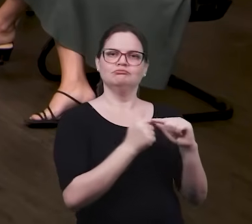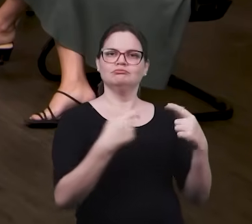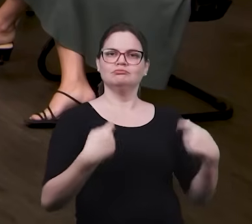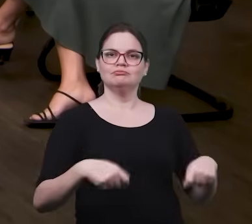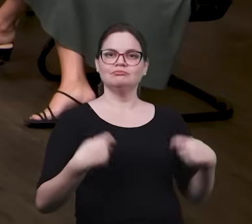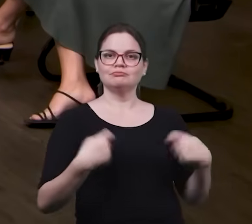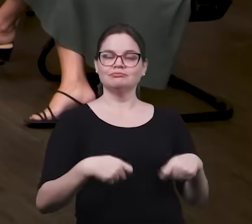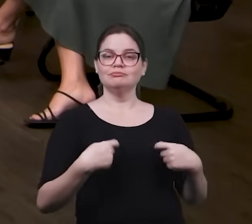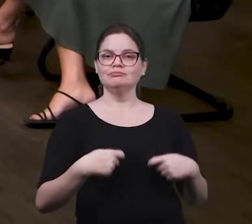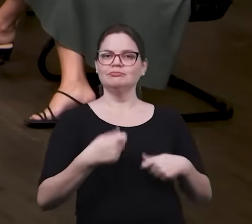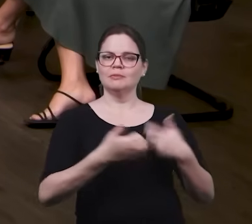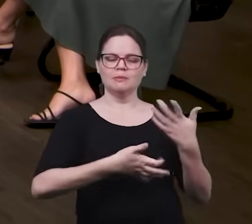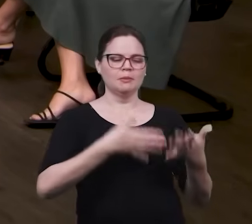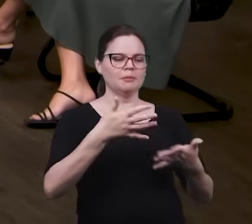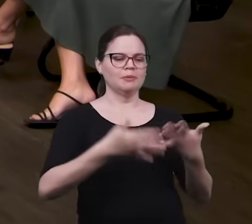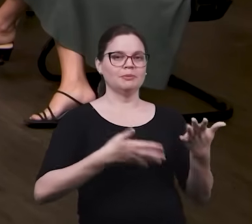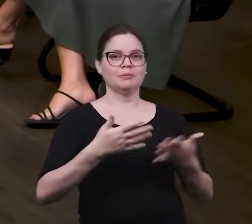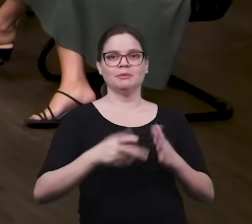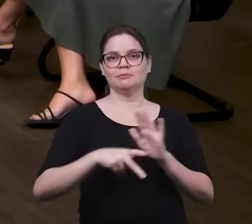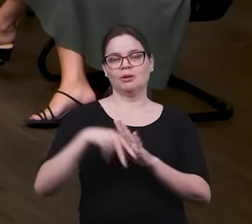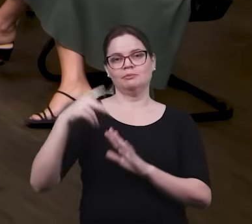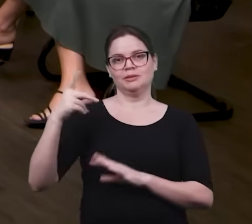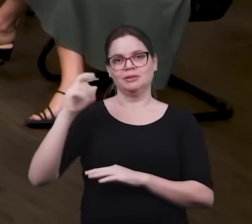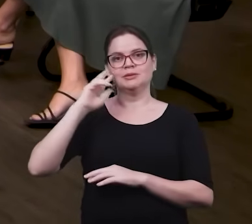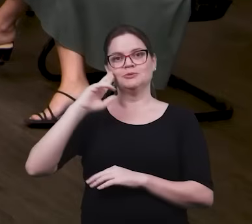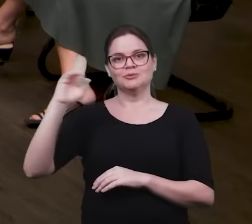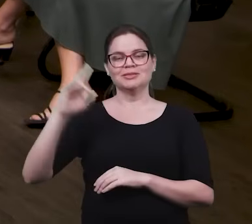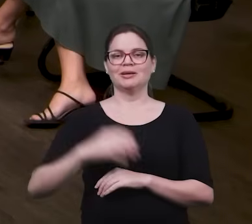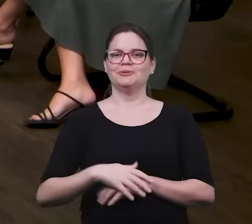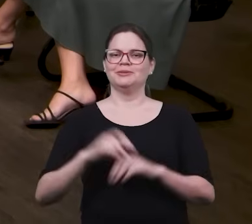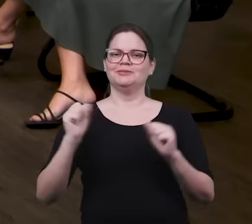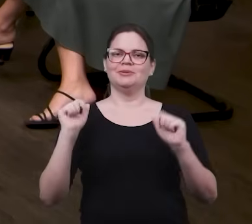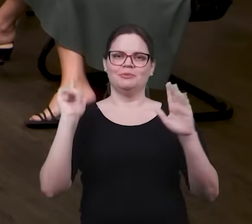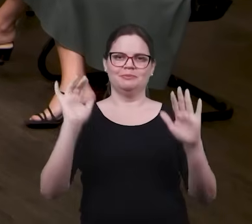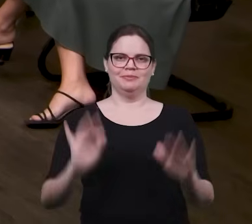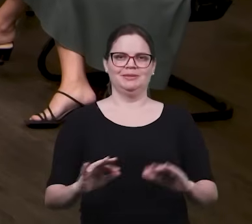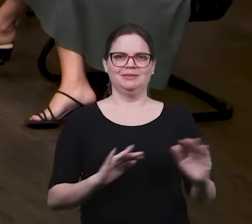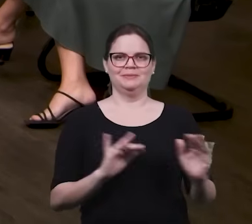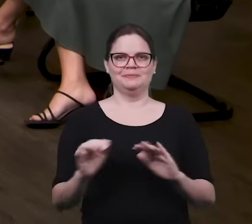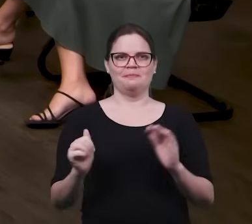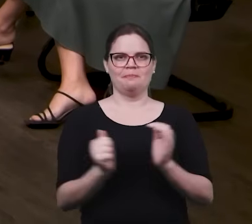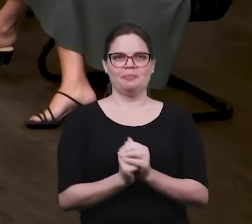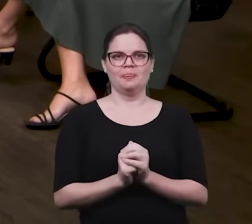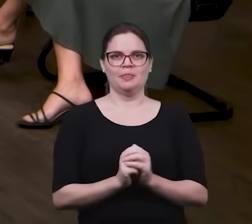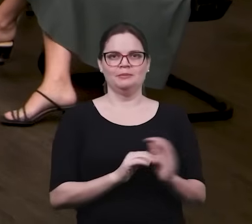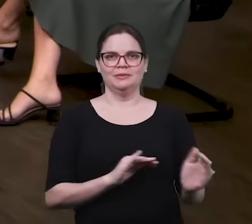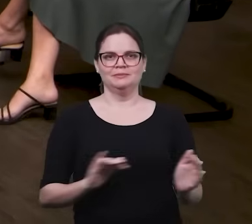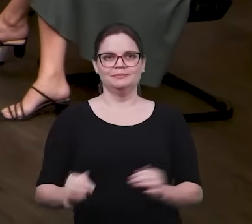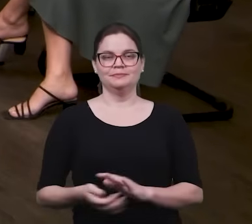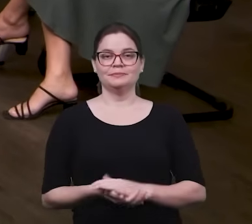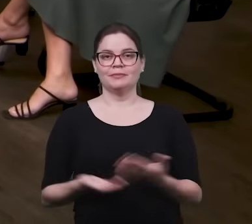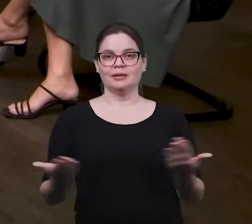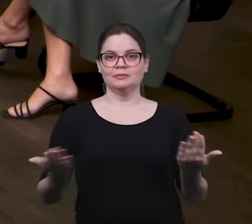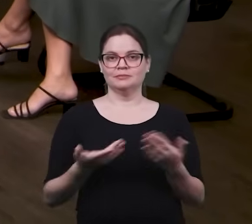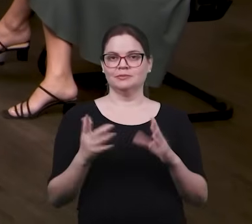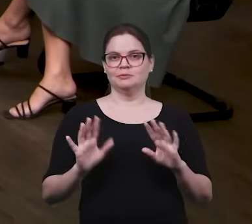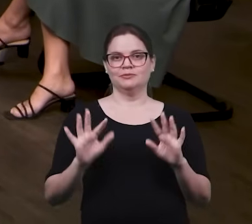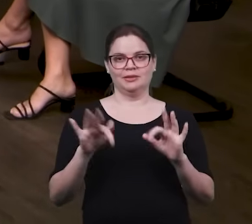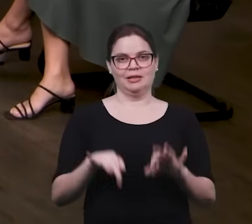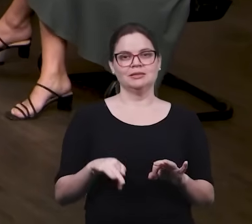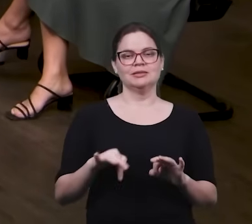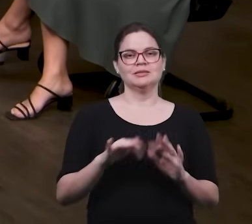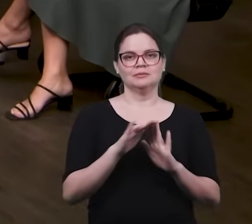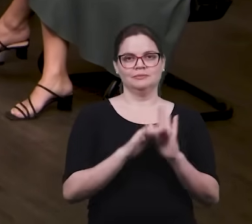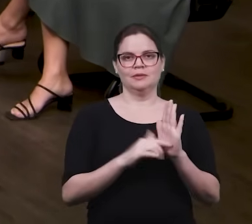colocou as palavras que agradou o Senhor. Glória a E veio a bênção do Senhor. Amém. Amém. Bom, a gente está caminhando para o final dessa edição do